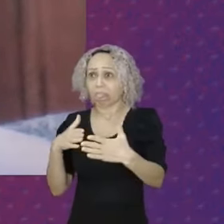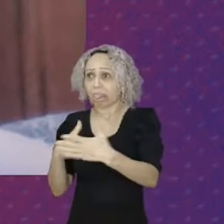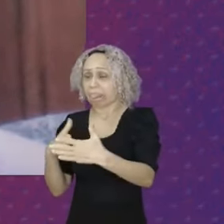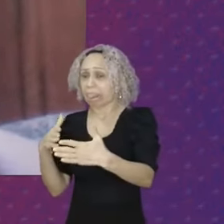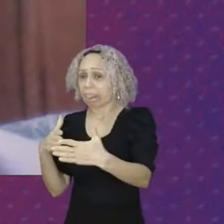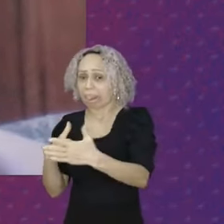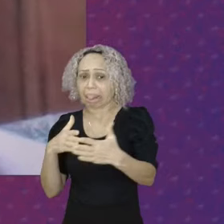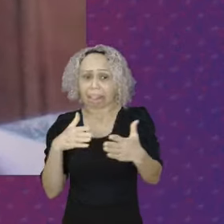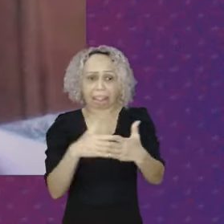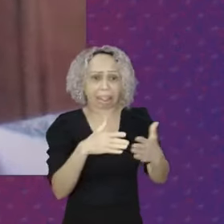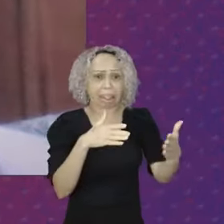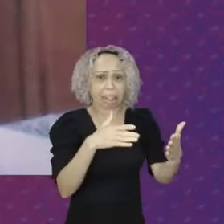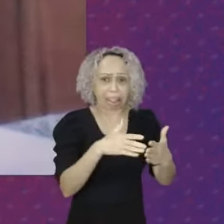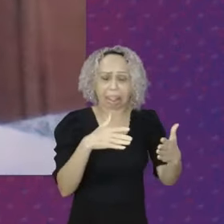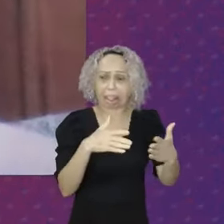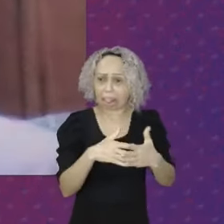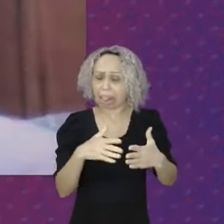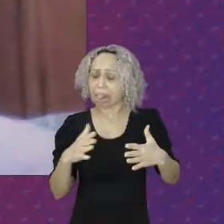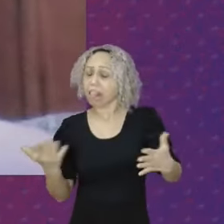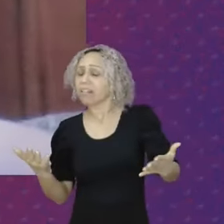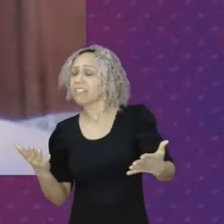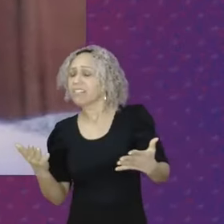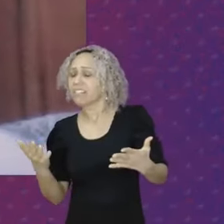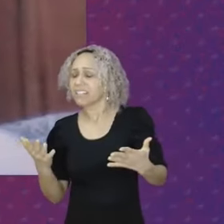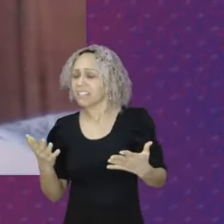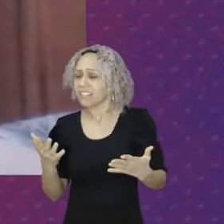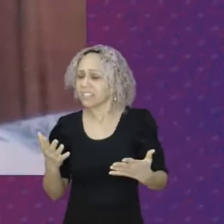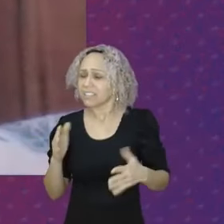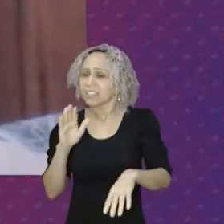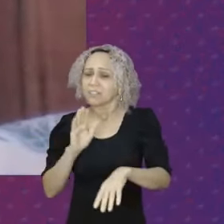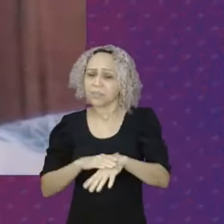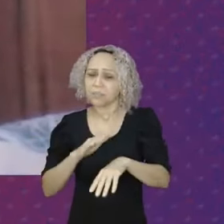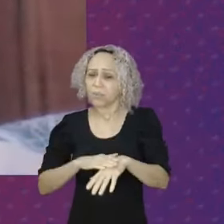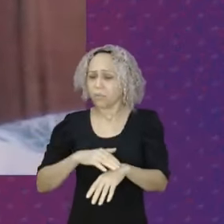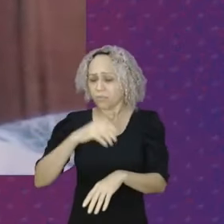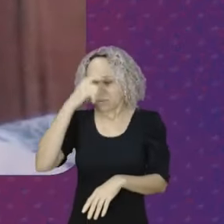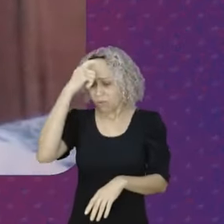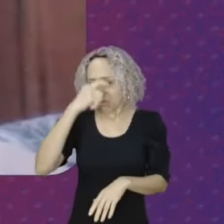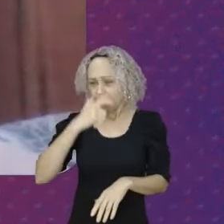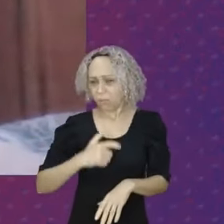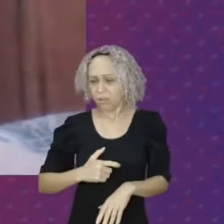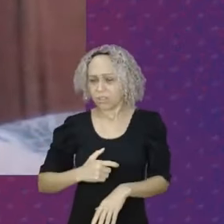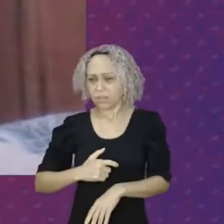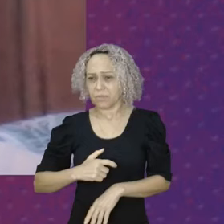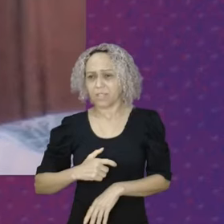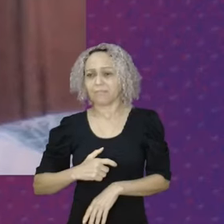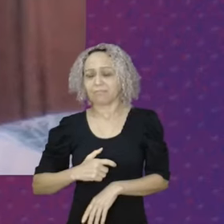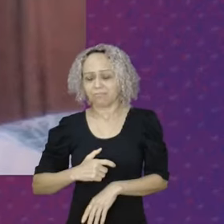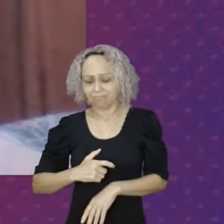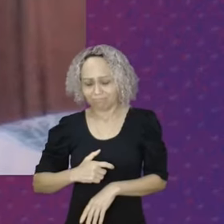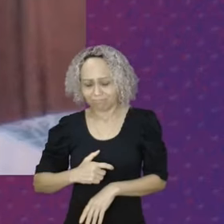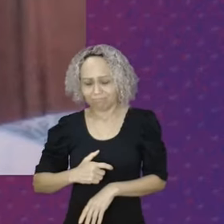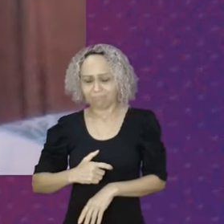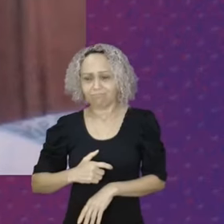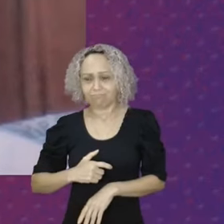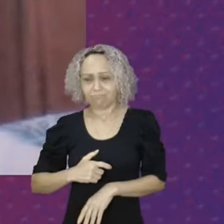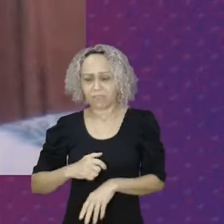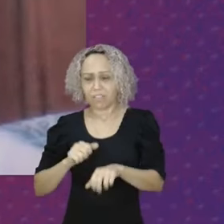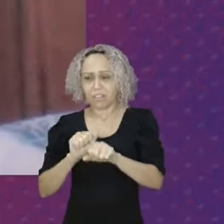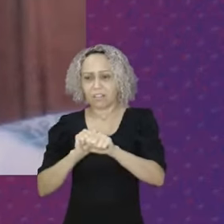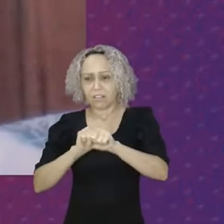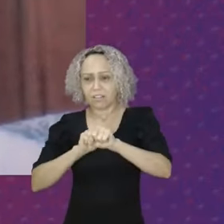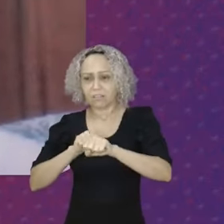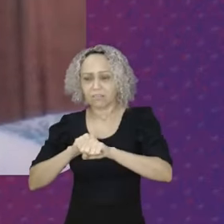comunicacionais n físicas etc e são sempre estigmatizadas como pessoas que fogem do padrão o